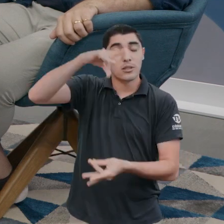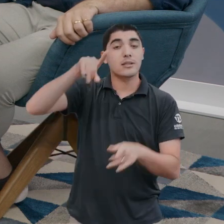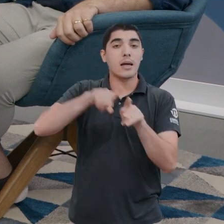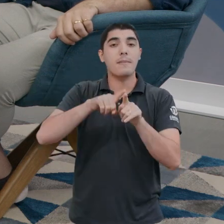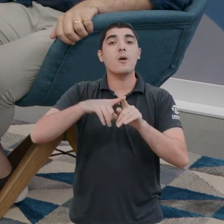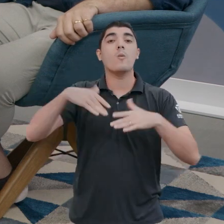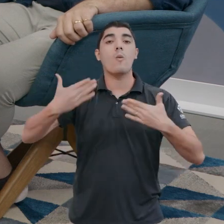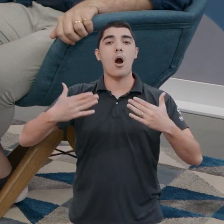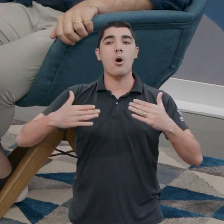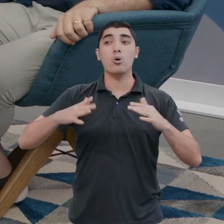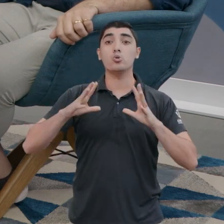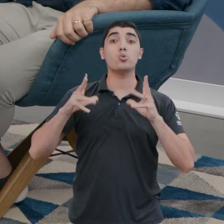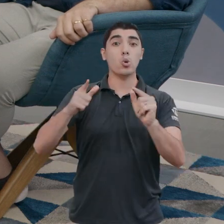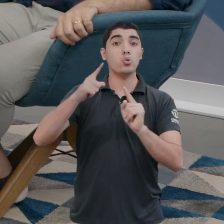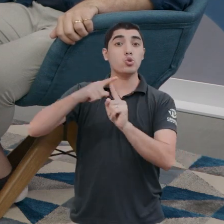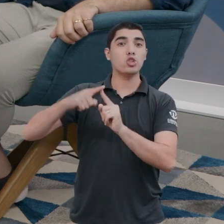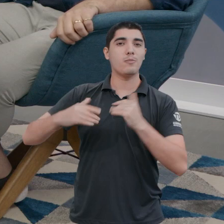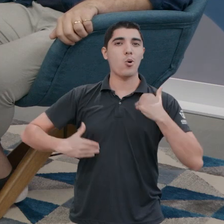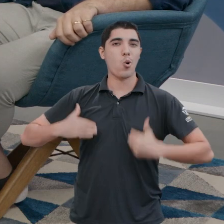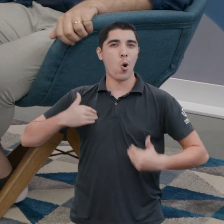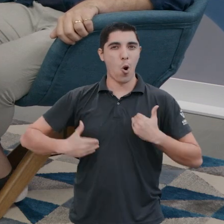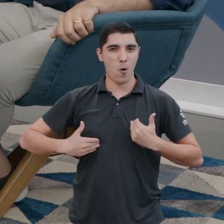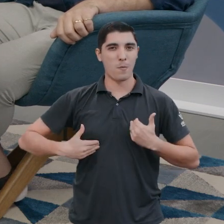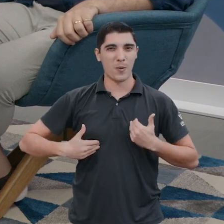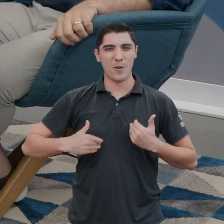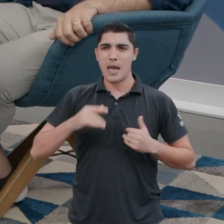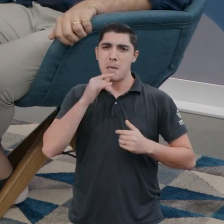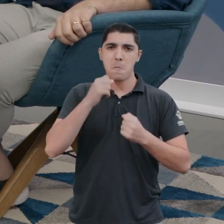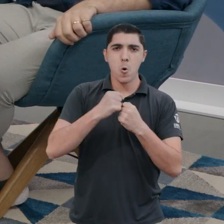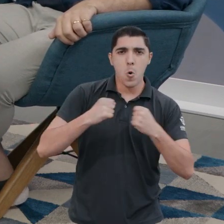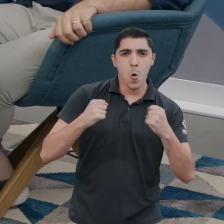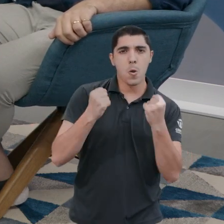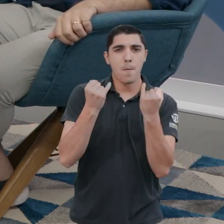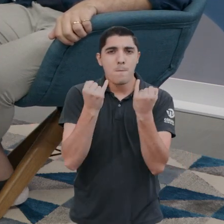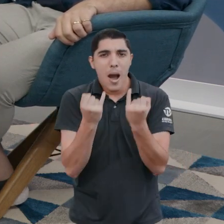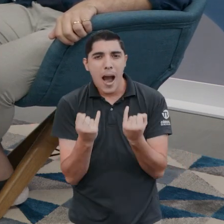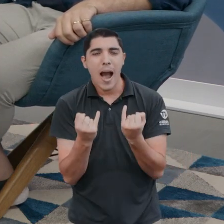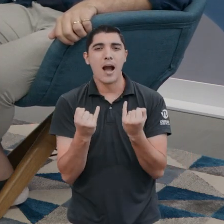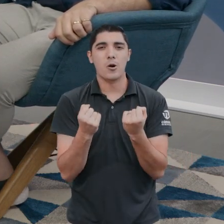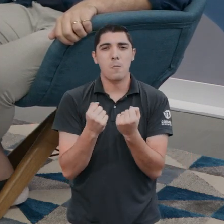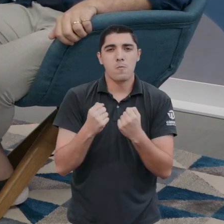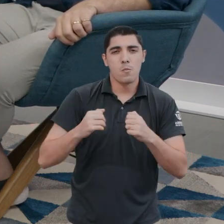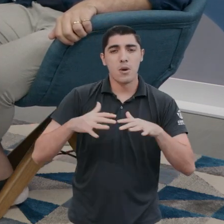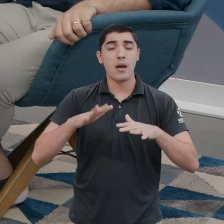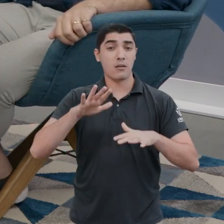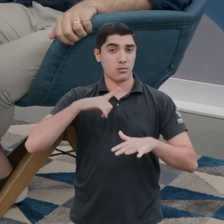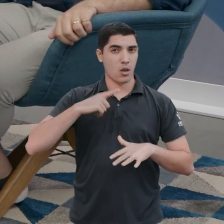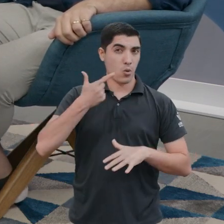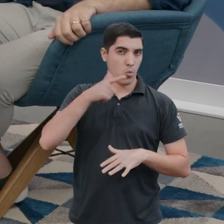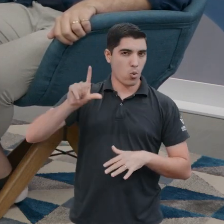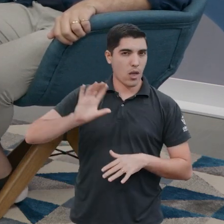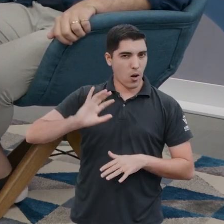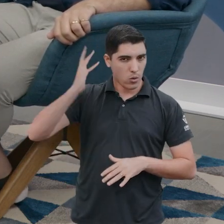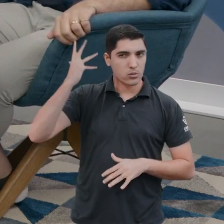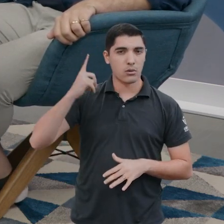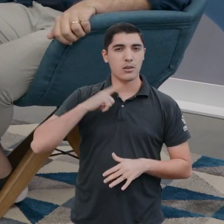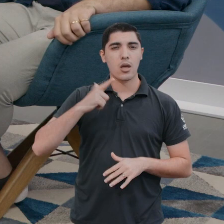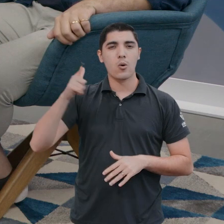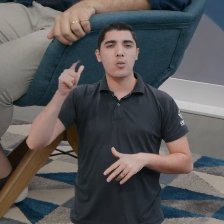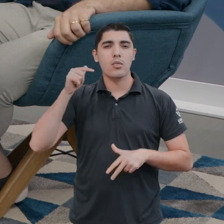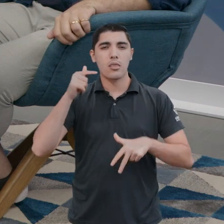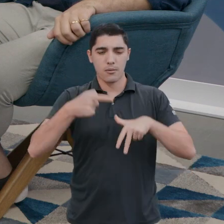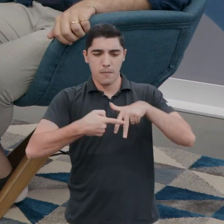tamanhos, a todos os tipos de corpos, a gente vê que não é bem assim, né? Sim. Até recentemente, lembrar de um caso mais famoso, tem